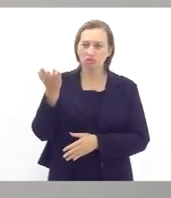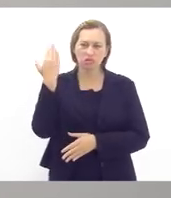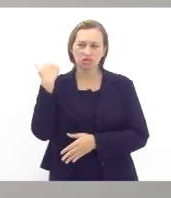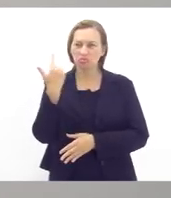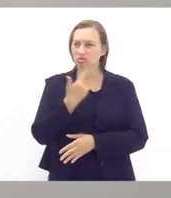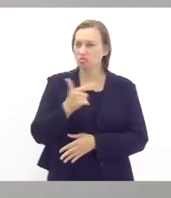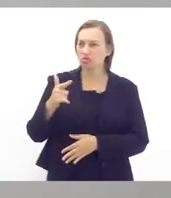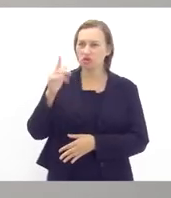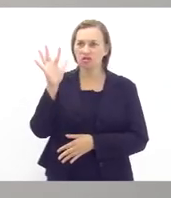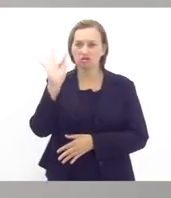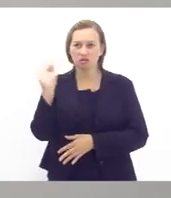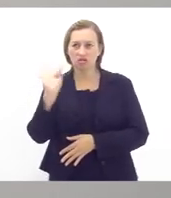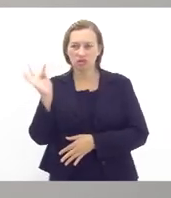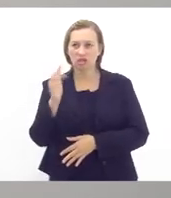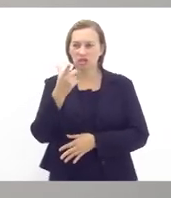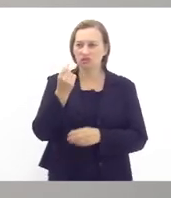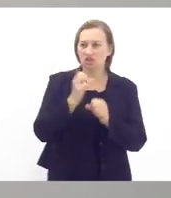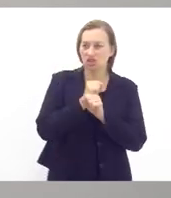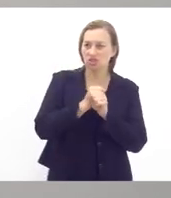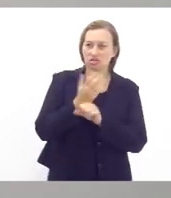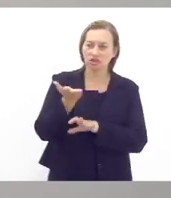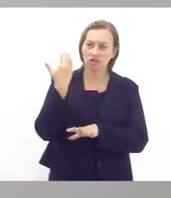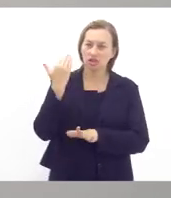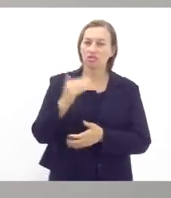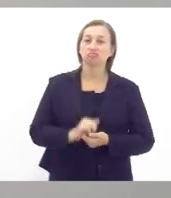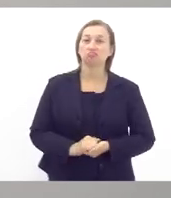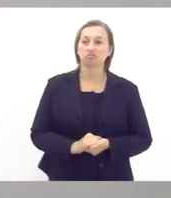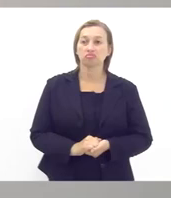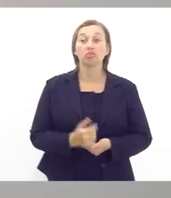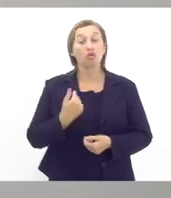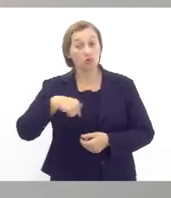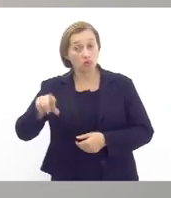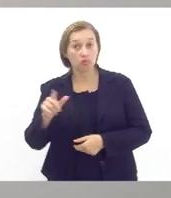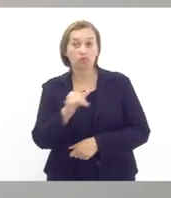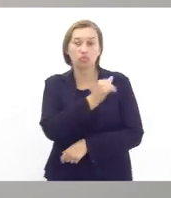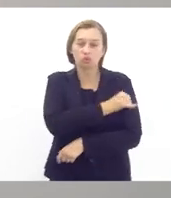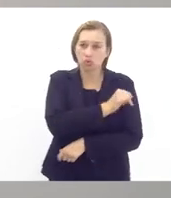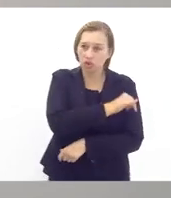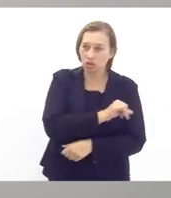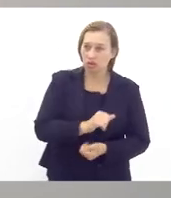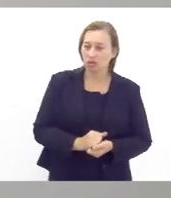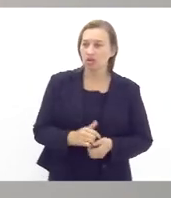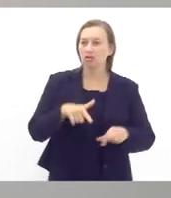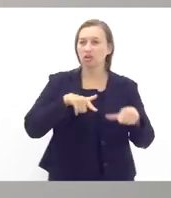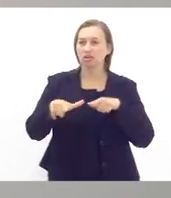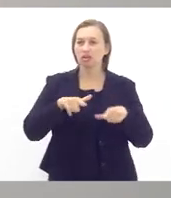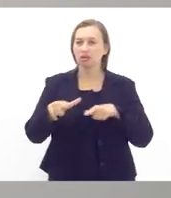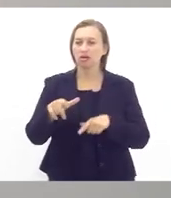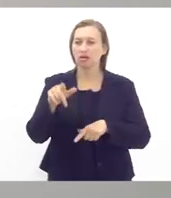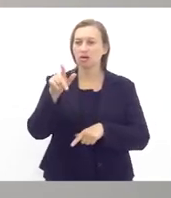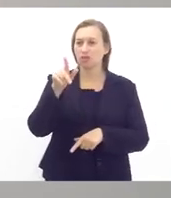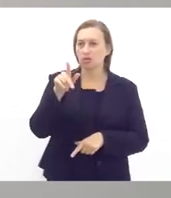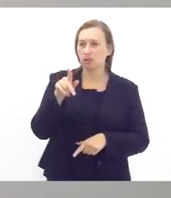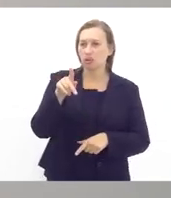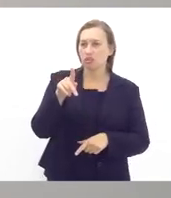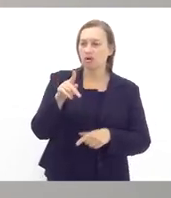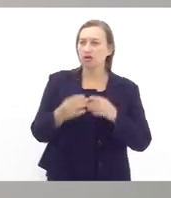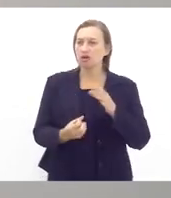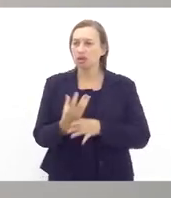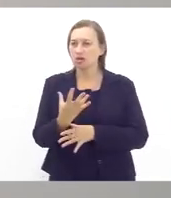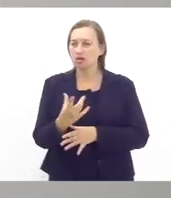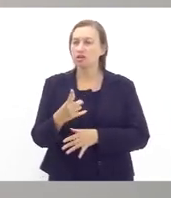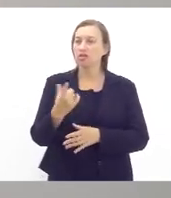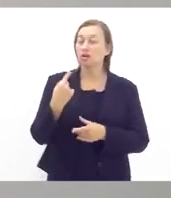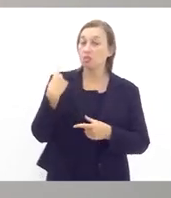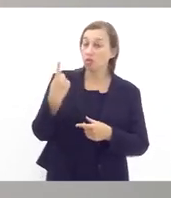né de 20 anos atrás vou para o Rio trabalhar numa produtora e a gente descobre que